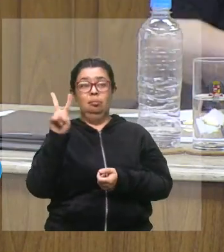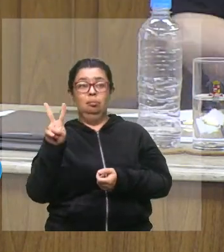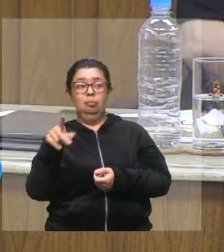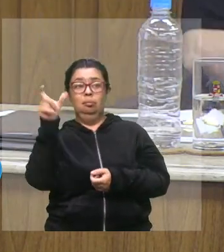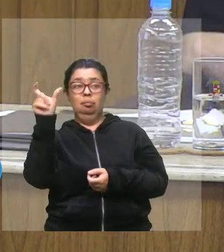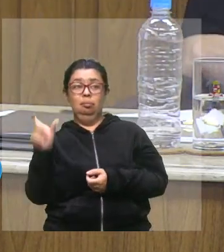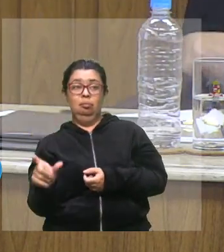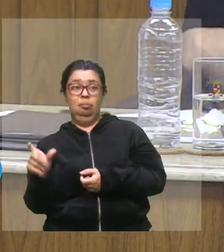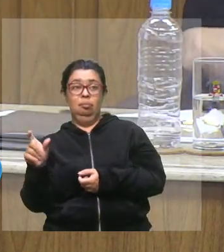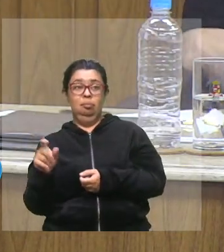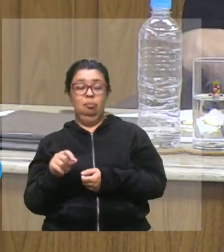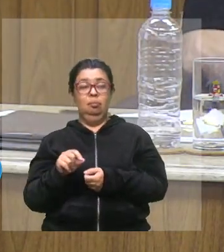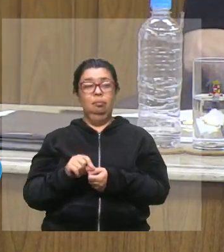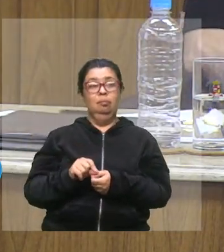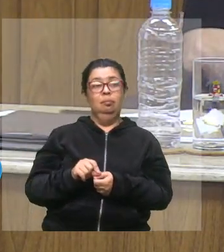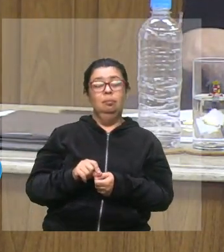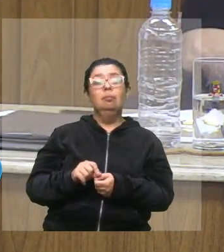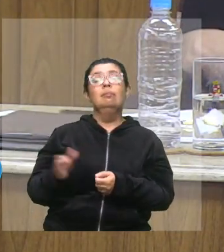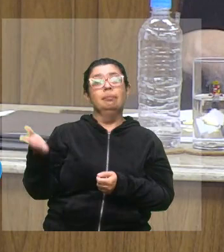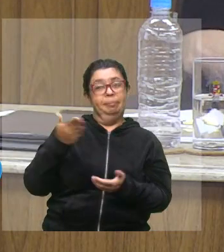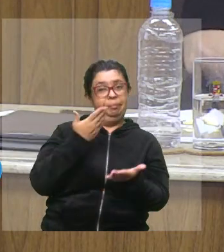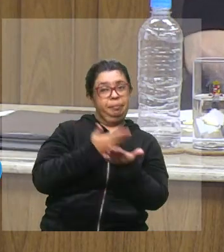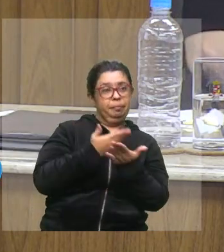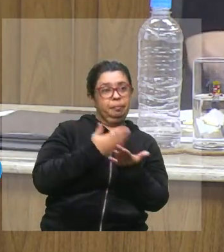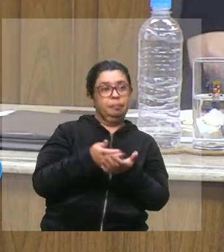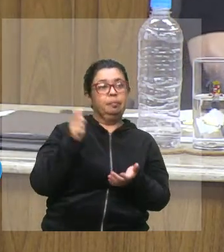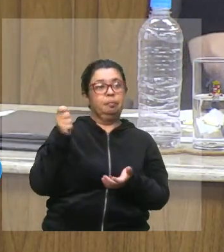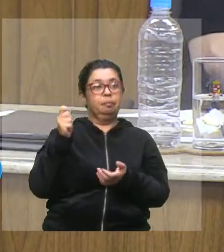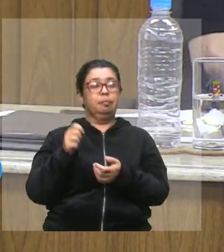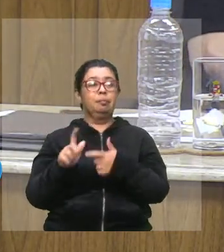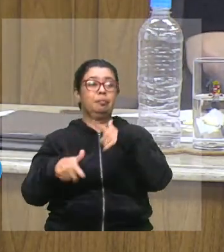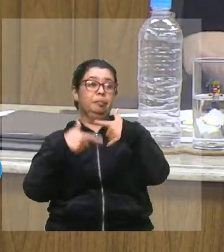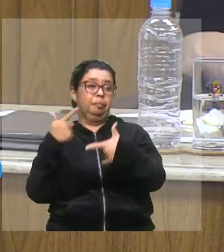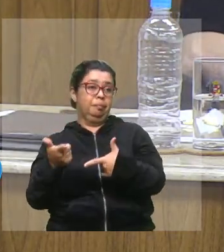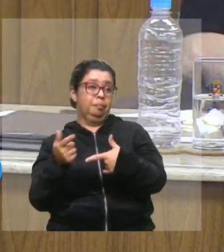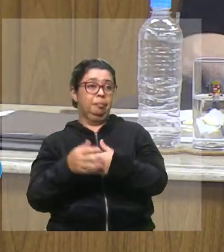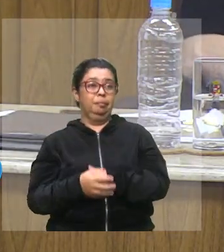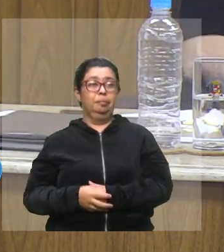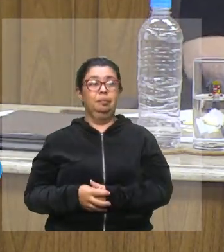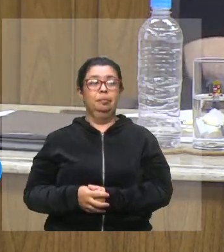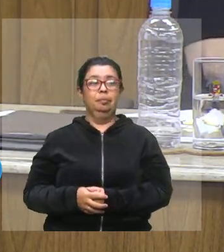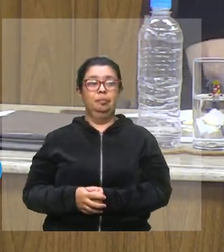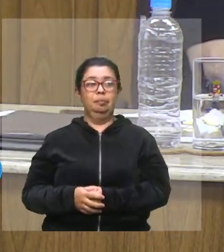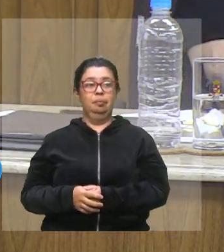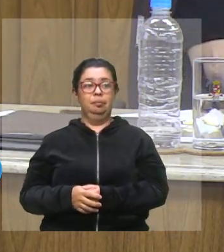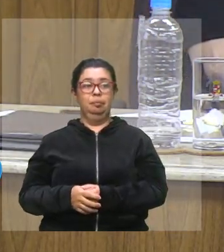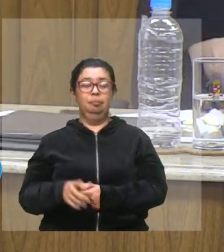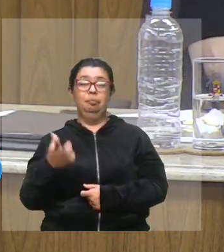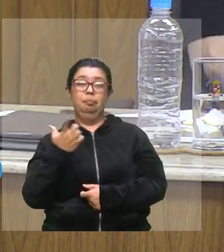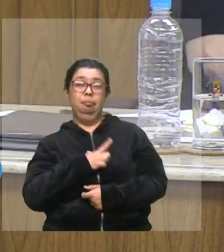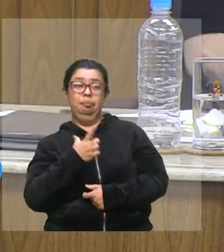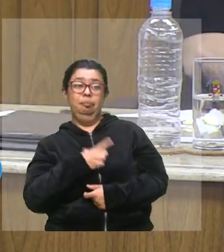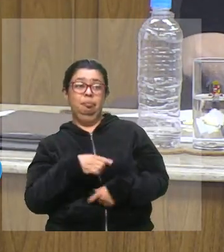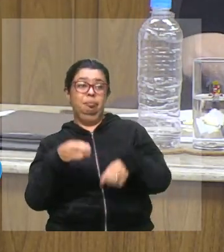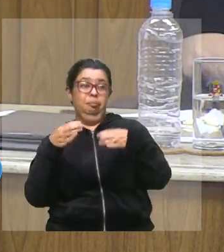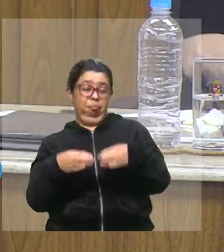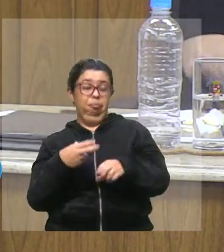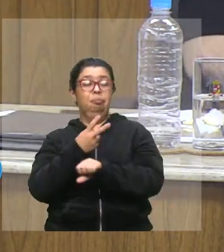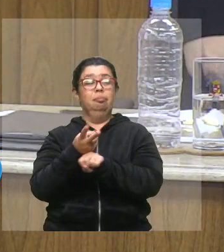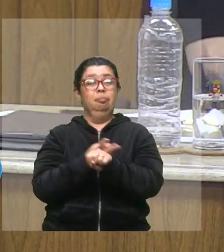são formadas, se formam na cidade de Assis, e, obrigatoriamente, por uma questão de não ter espaço,